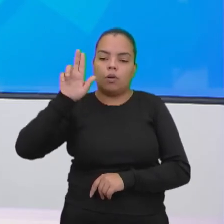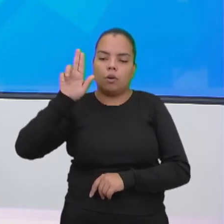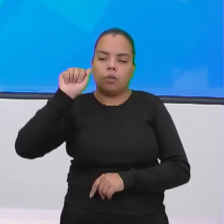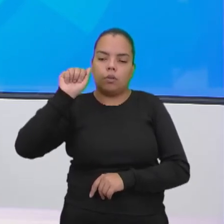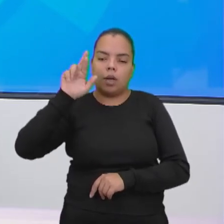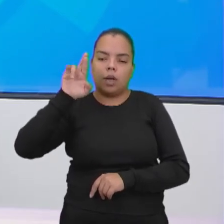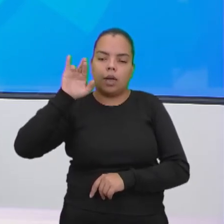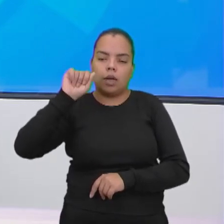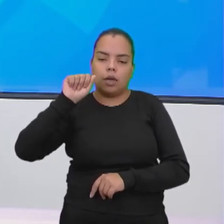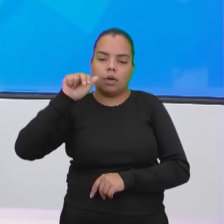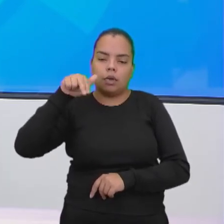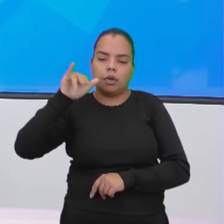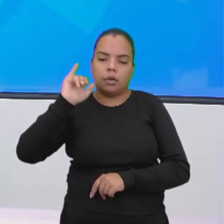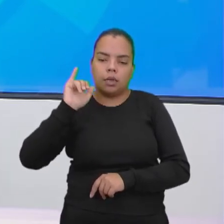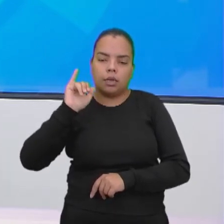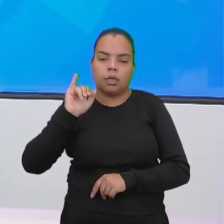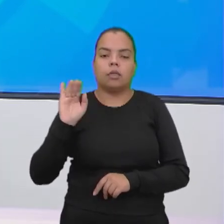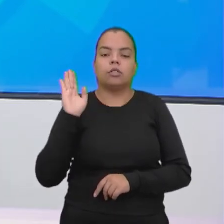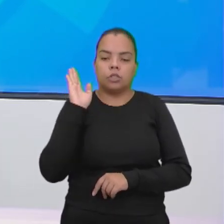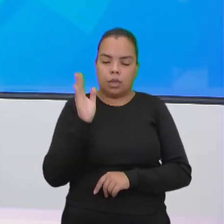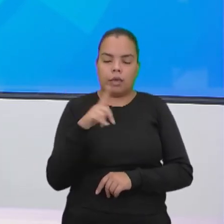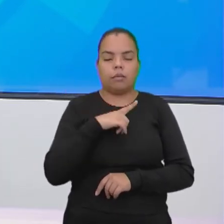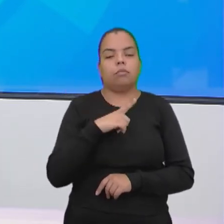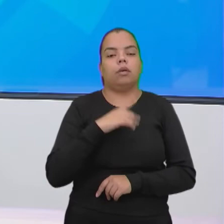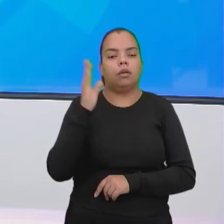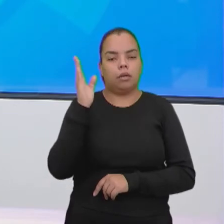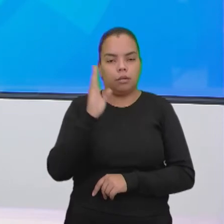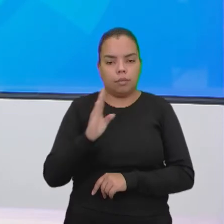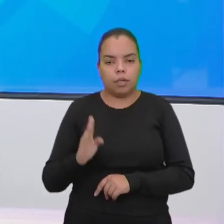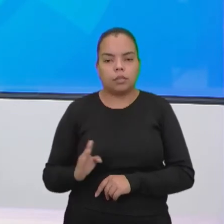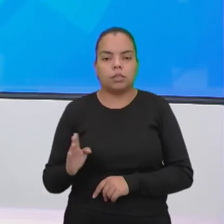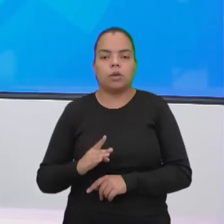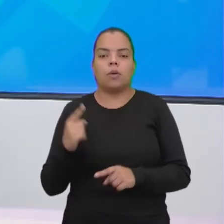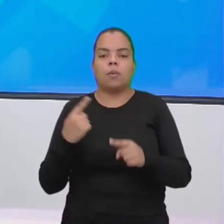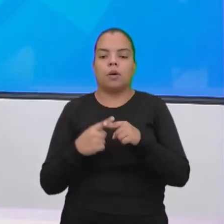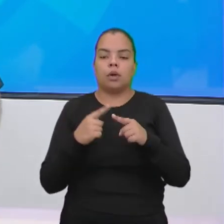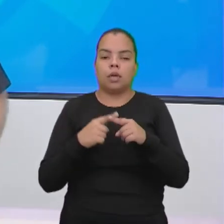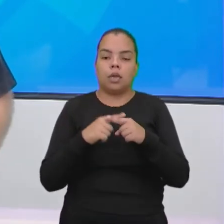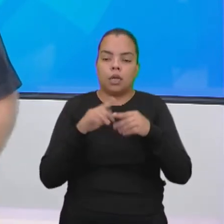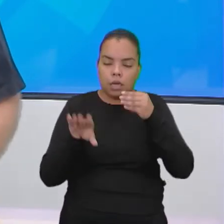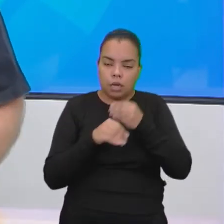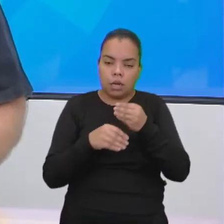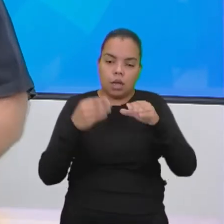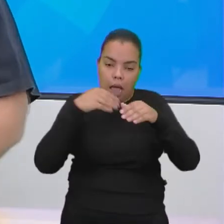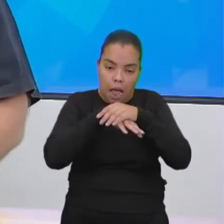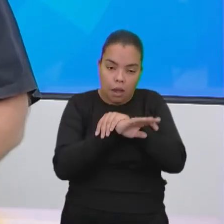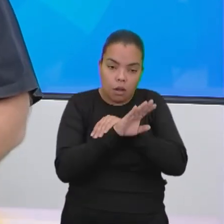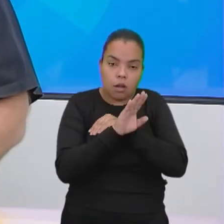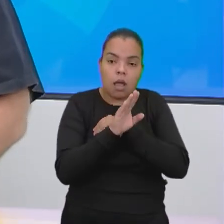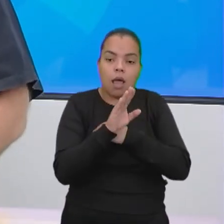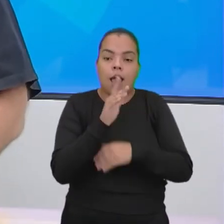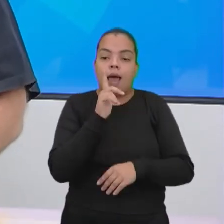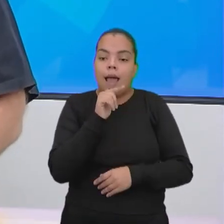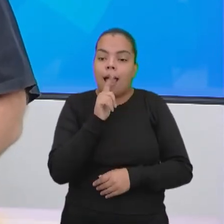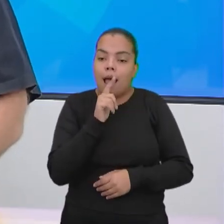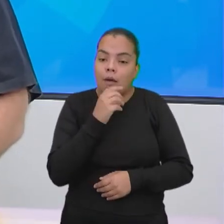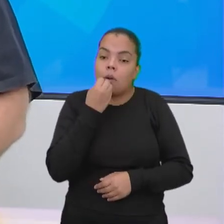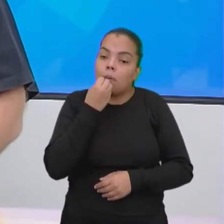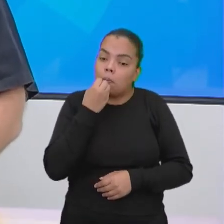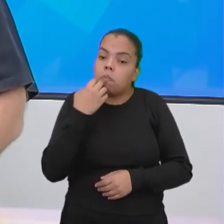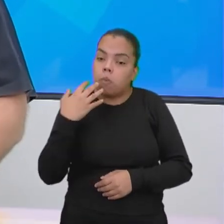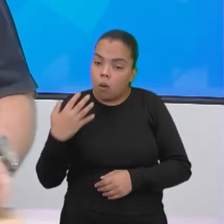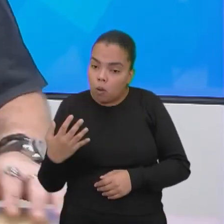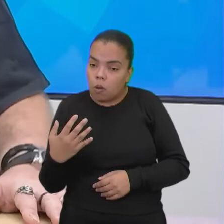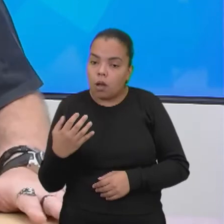são demasiadamente importantes, né? Porque eles acumulam água potável, água doce, água que pode